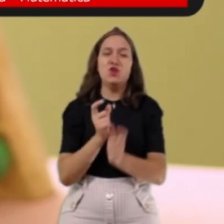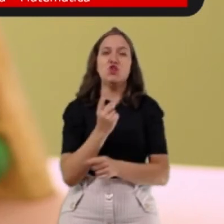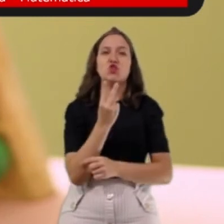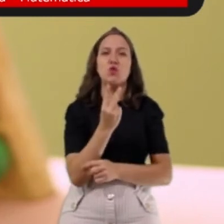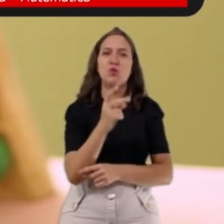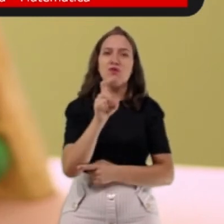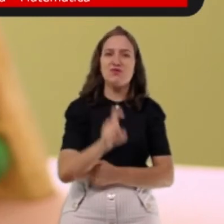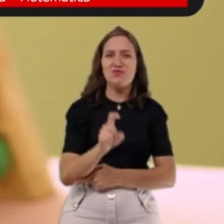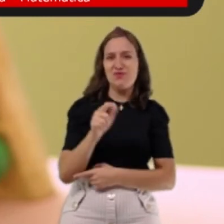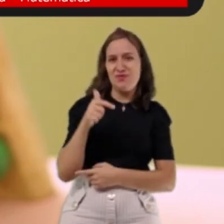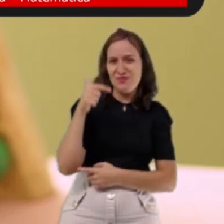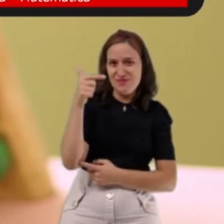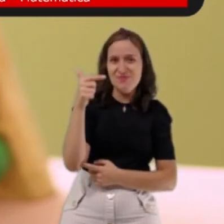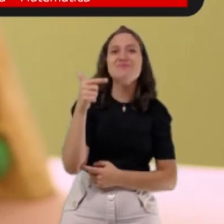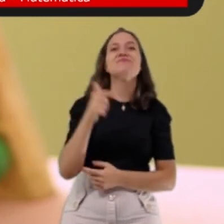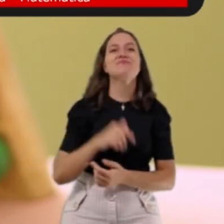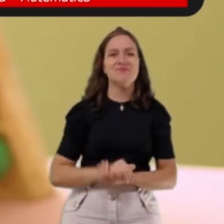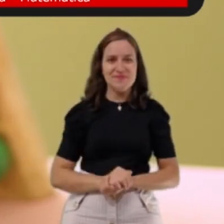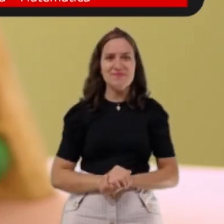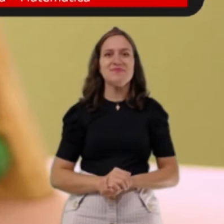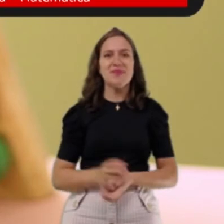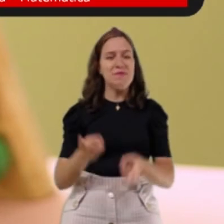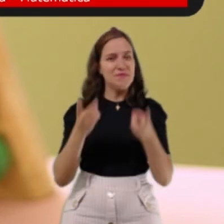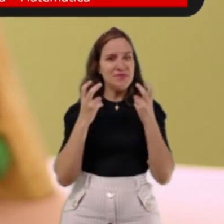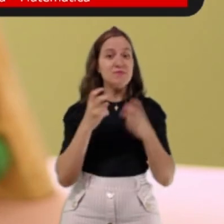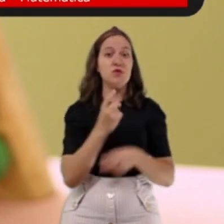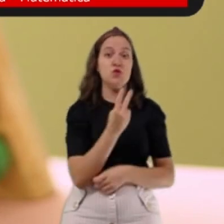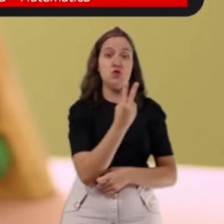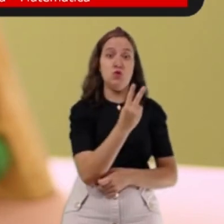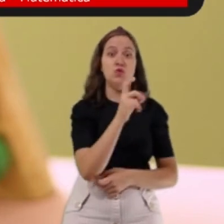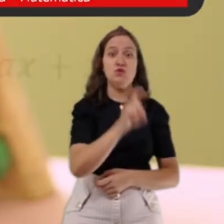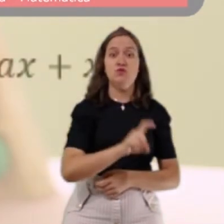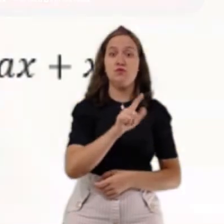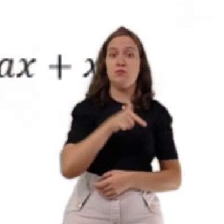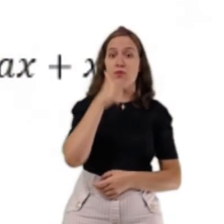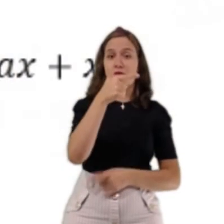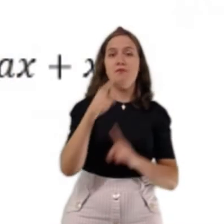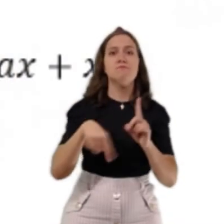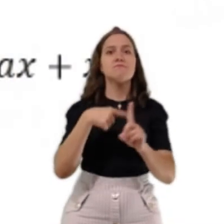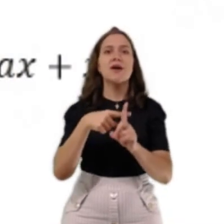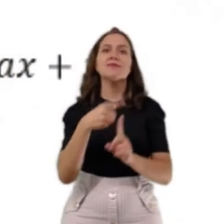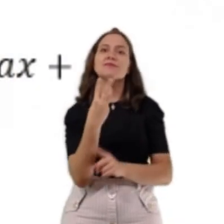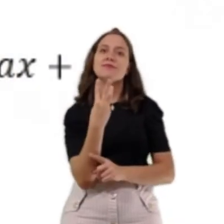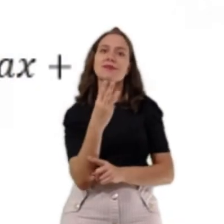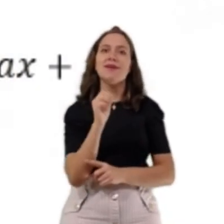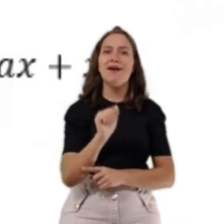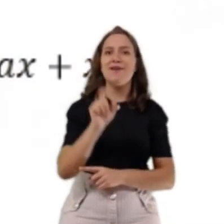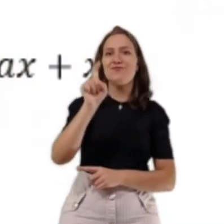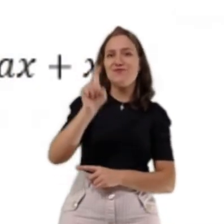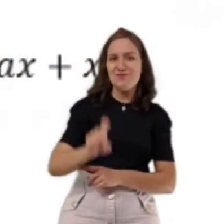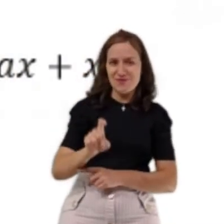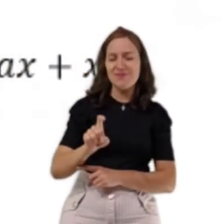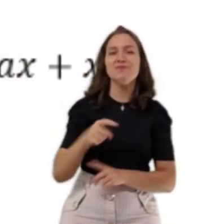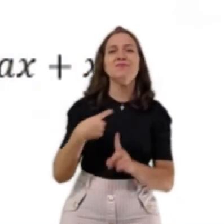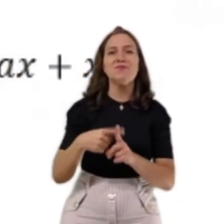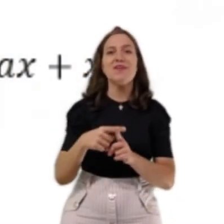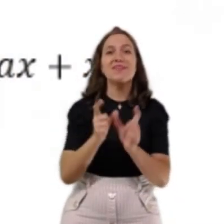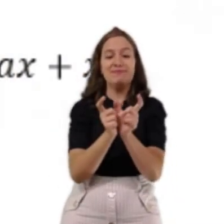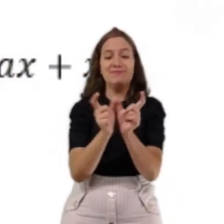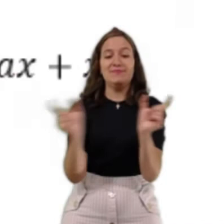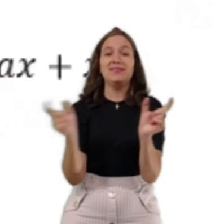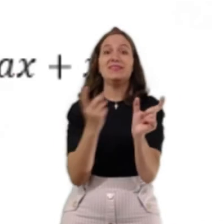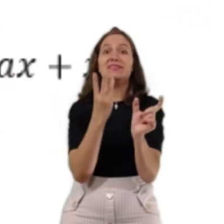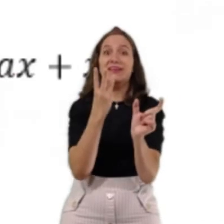porque eu sou meio x ao quadrado com um x ao quadrado tendo dois e a x + x + x eu vou ter três